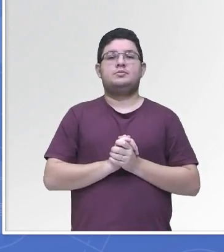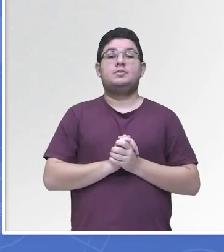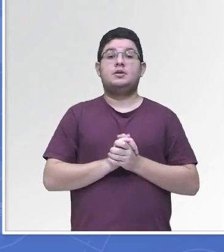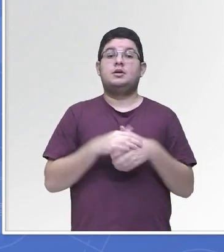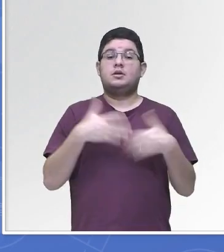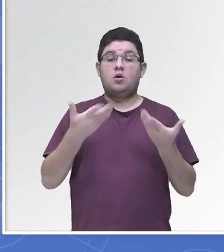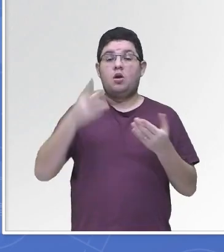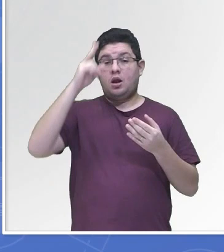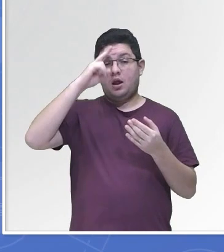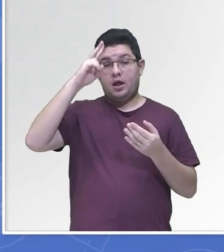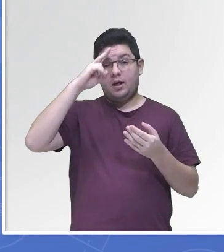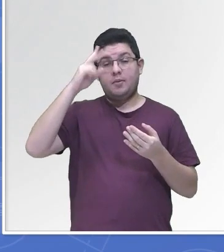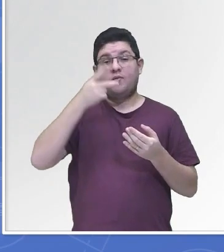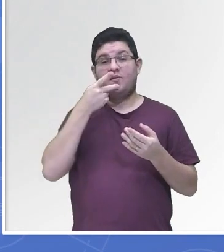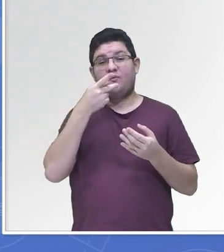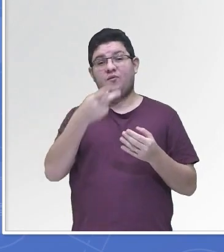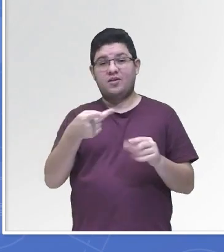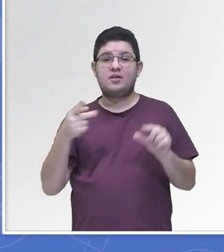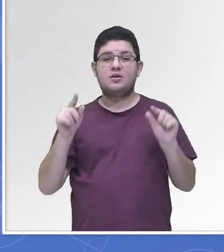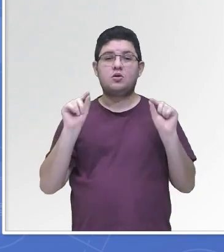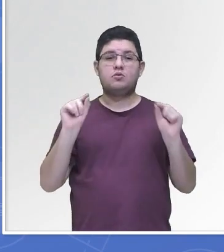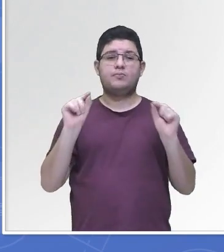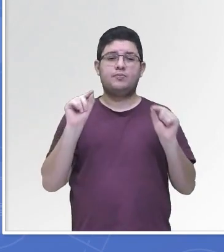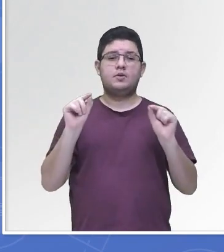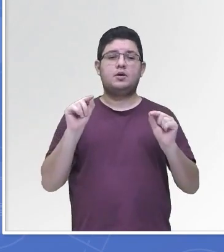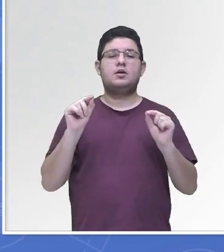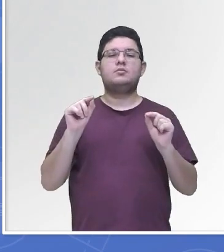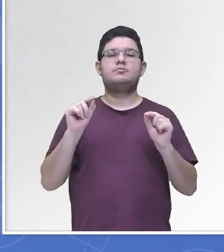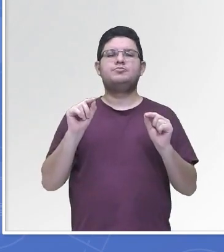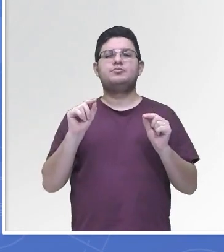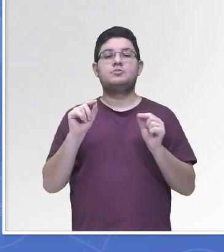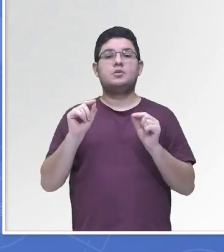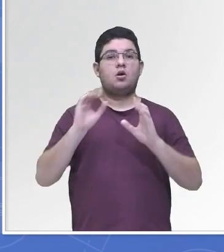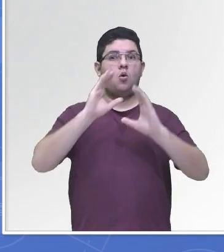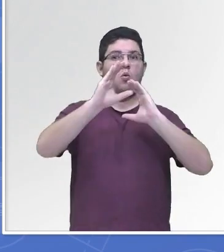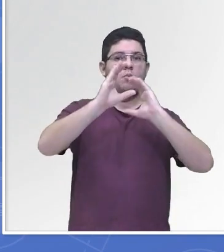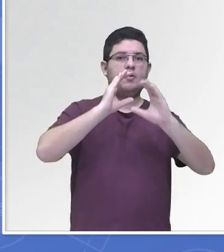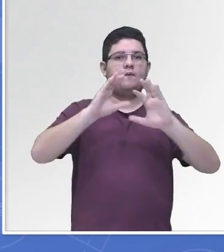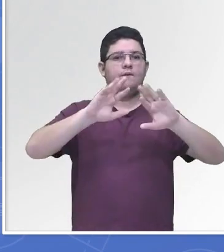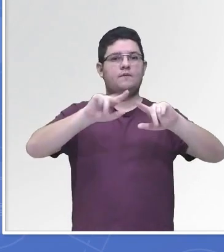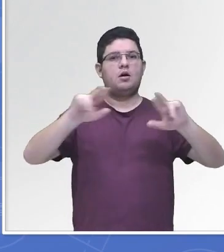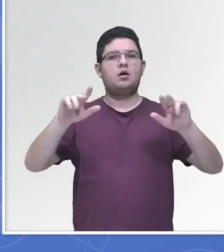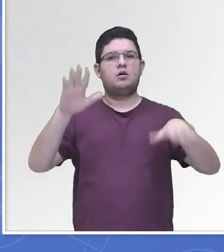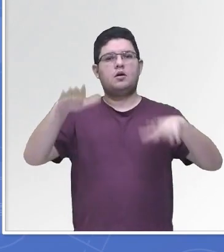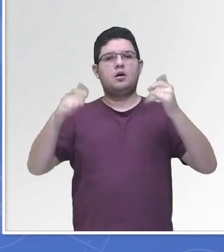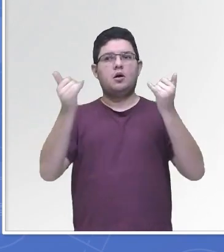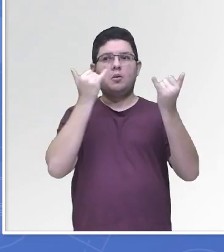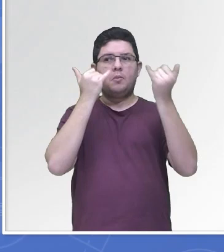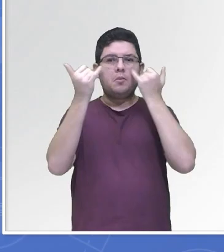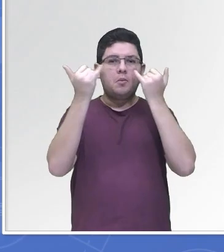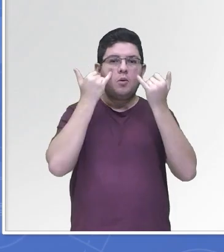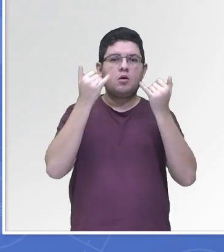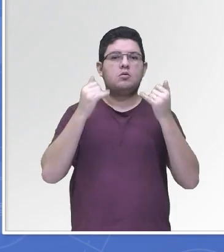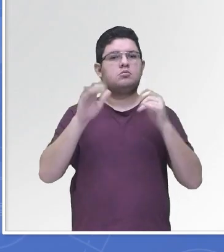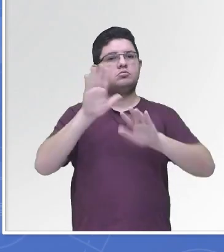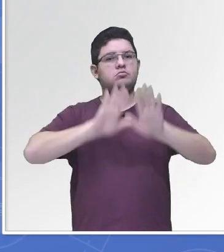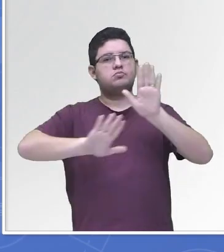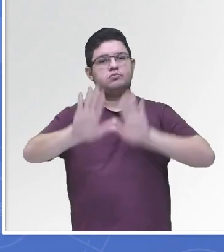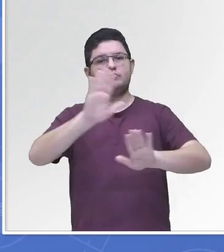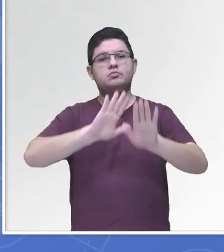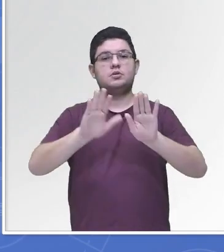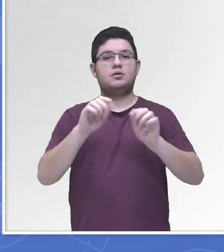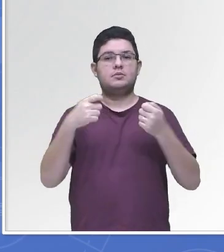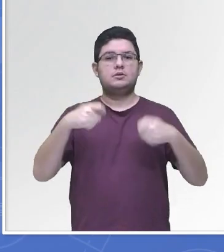falar aqui, cuidado com aquilo que eu vejo nos meios de comunicação, nas redes sociais, com a notícia que chega até mim. Eu tenho que ser muito crítico